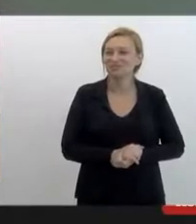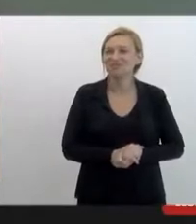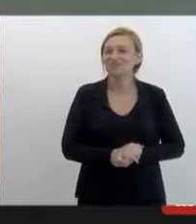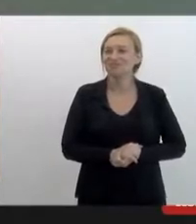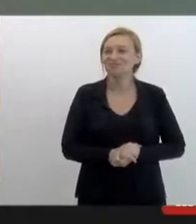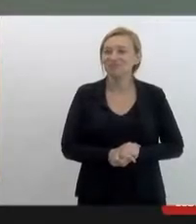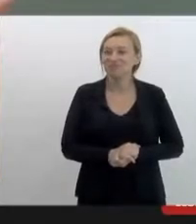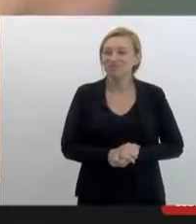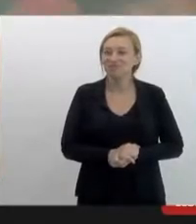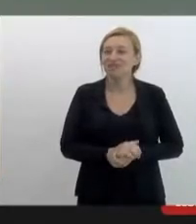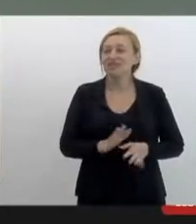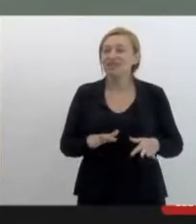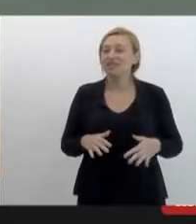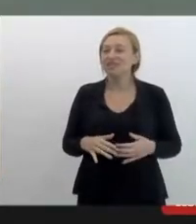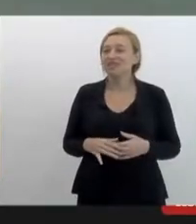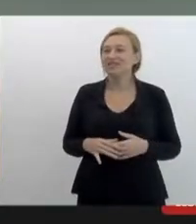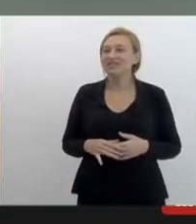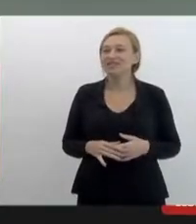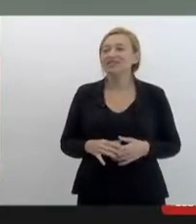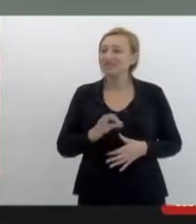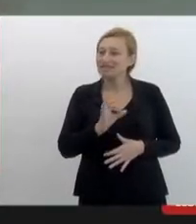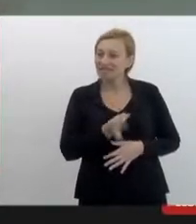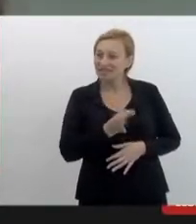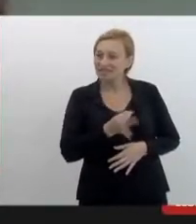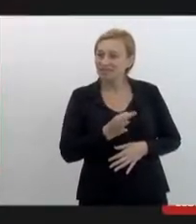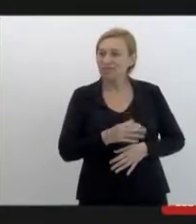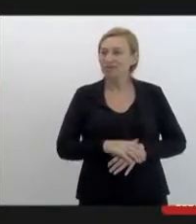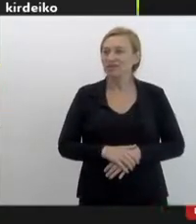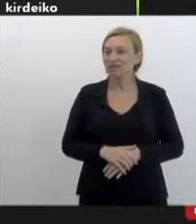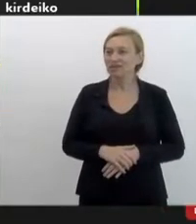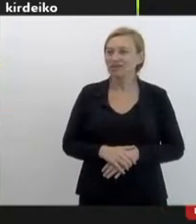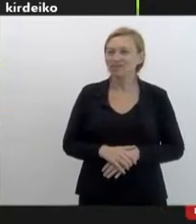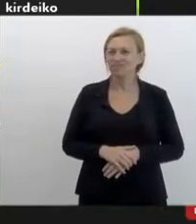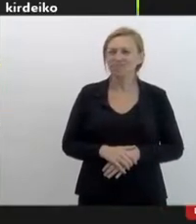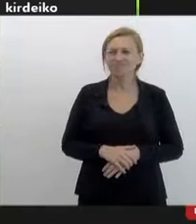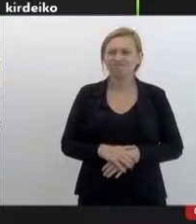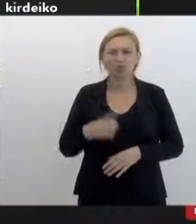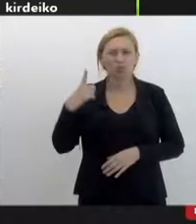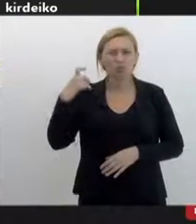isso. E justamente com essa legislação...